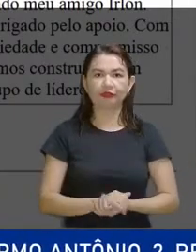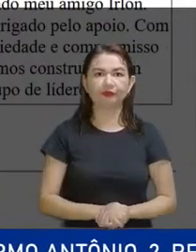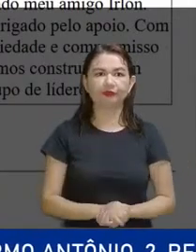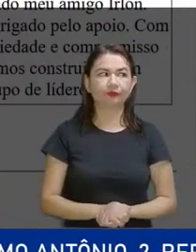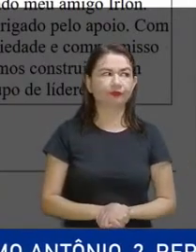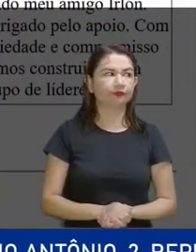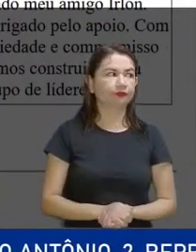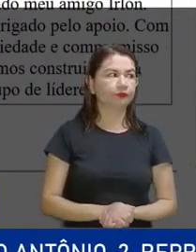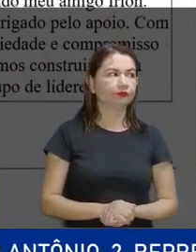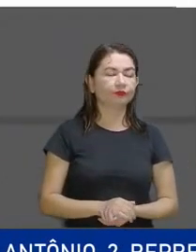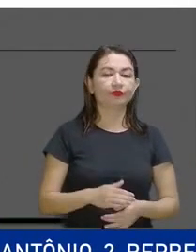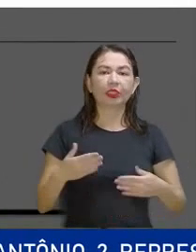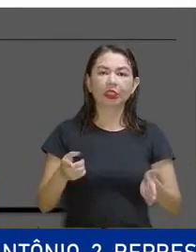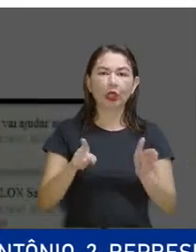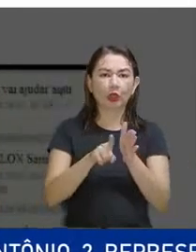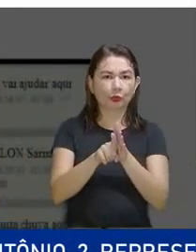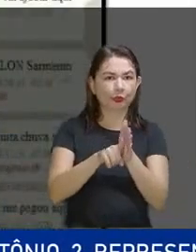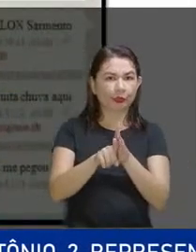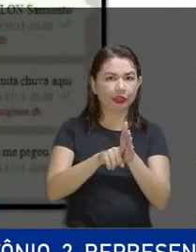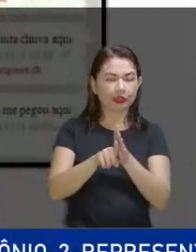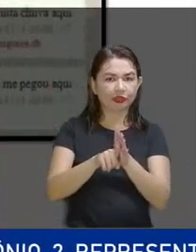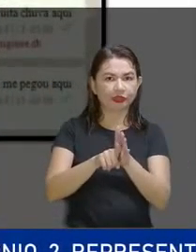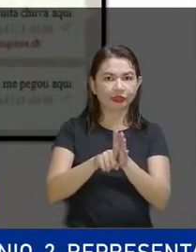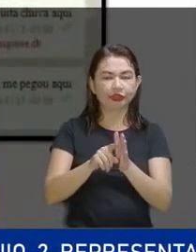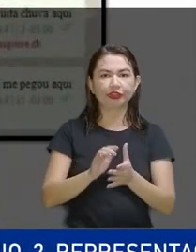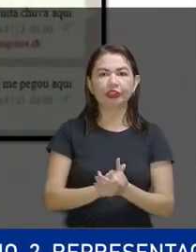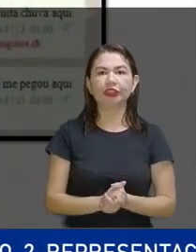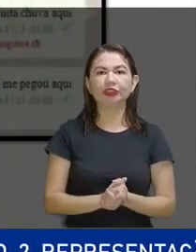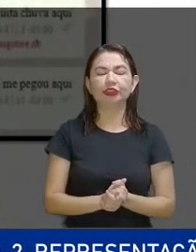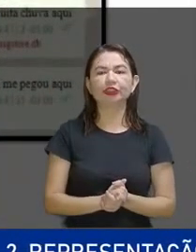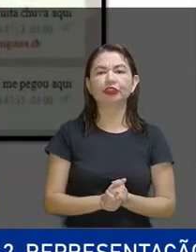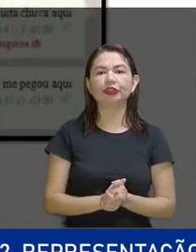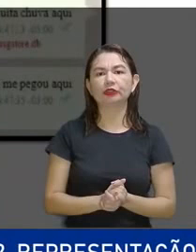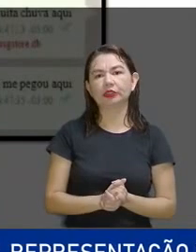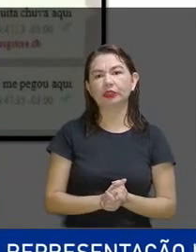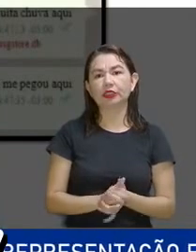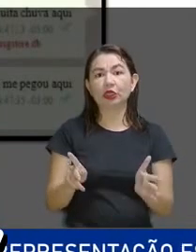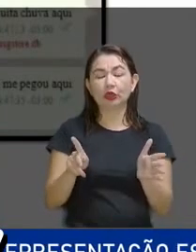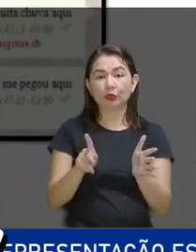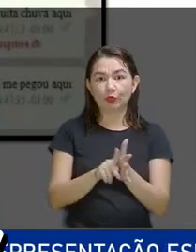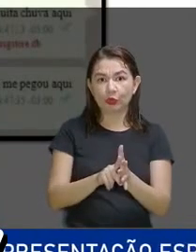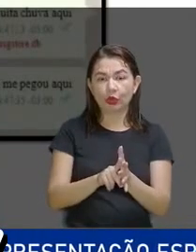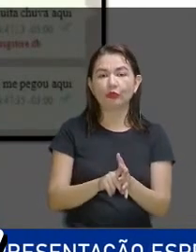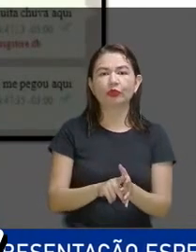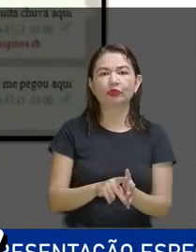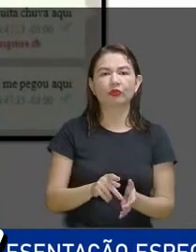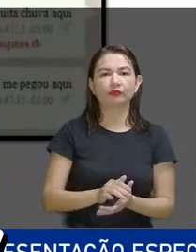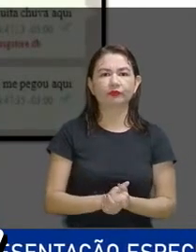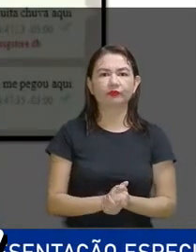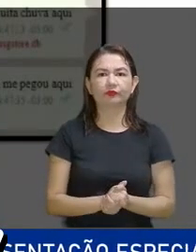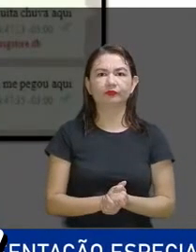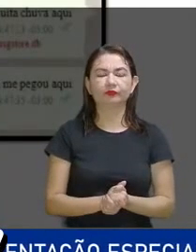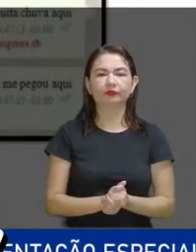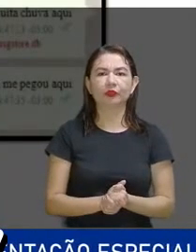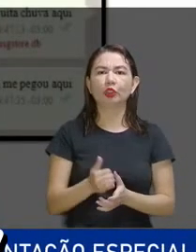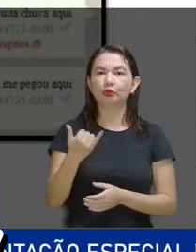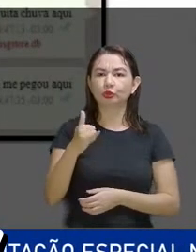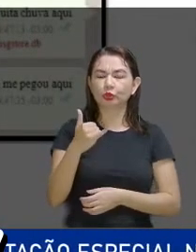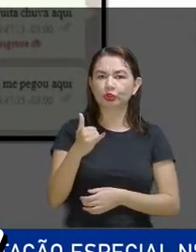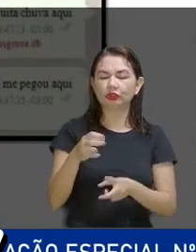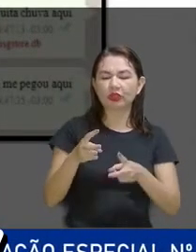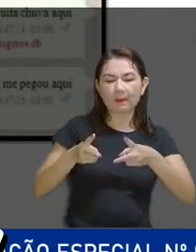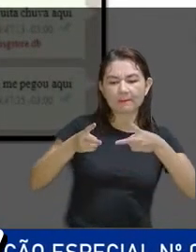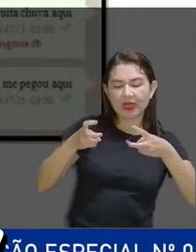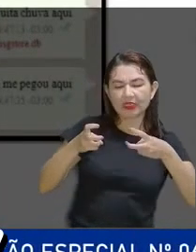Cumpre registrar que pesquisas nos bancos de dados disponíveis permitiu identificar que Dani Stefani é Daniele Stefani Pantoja da Silva,